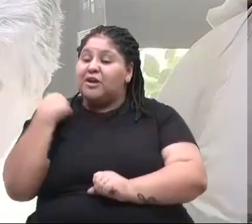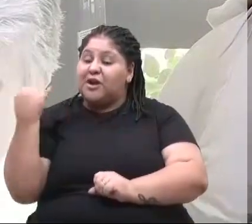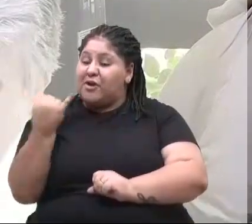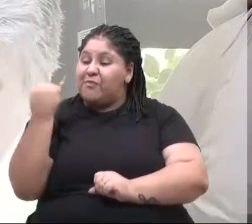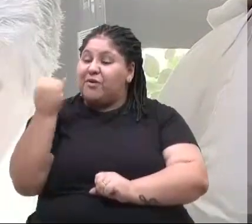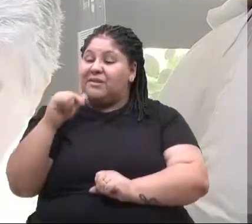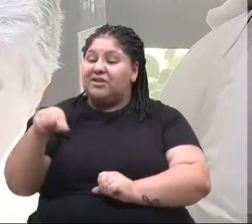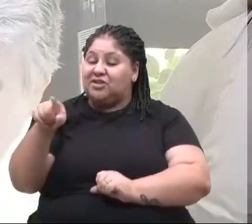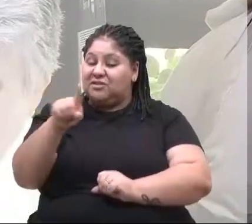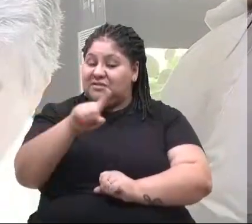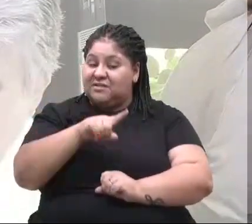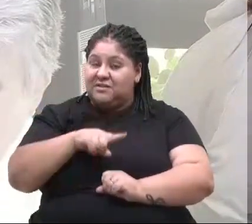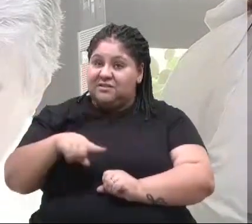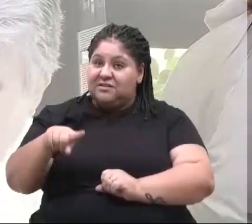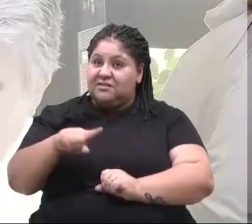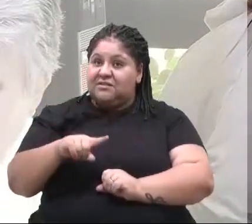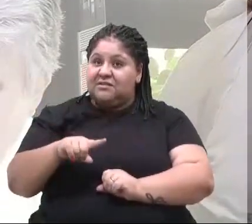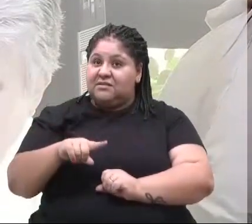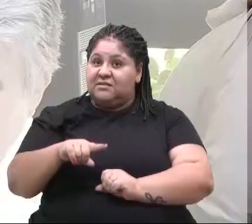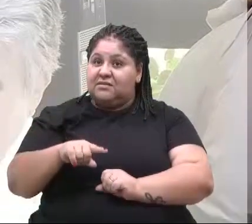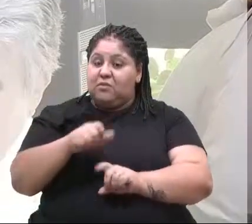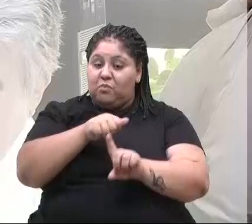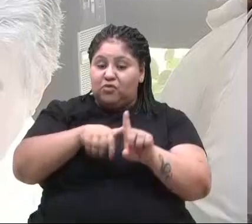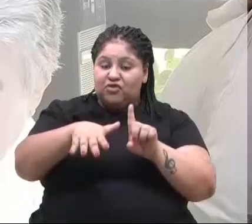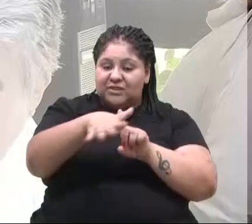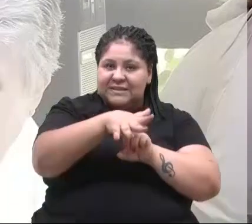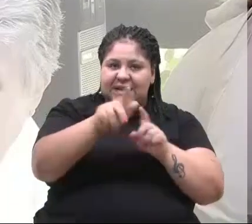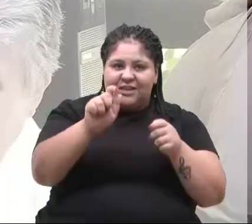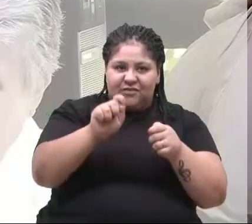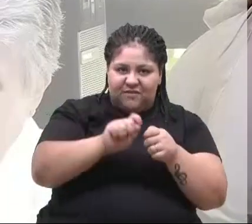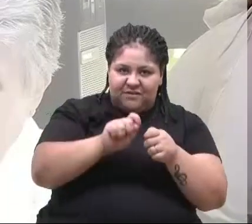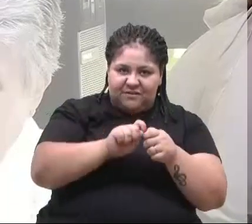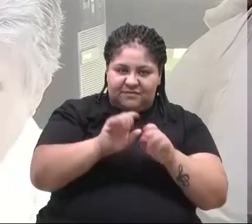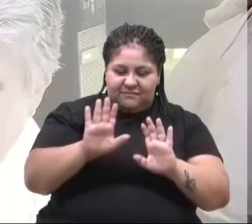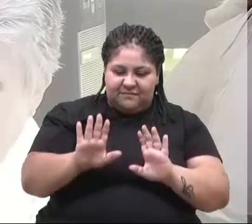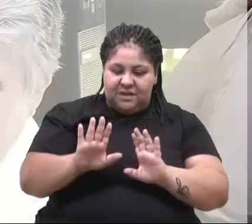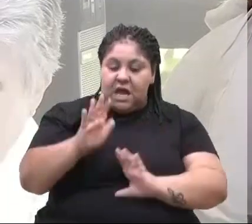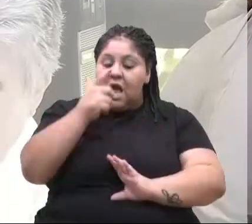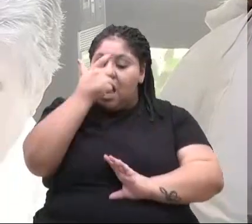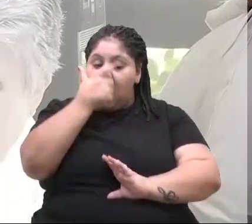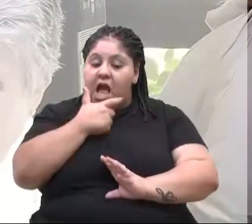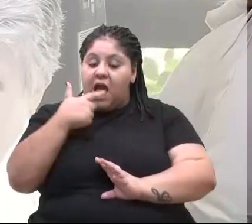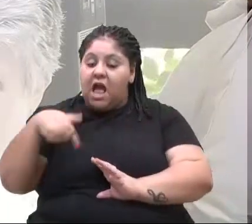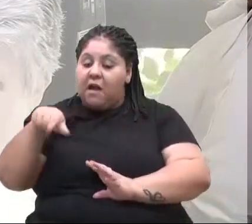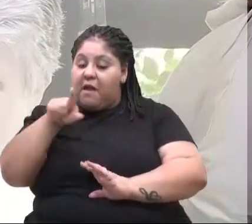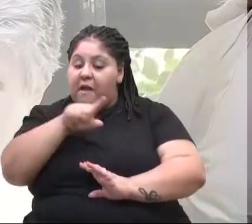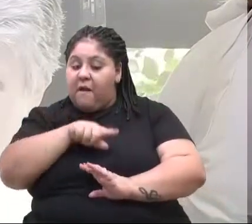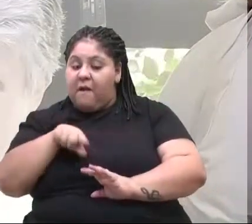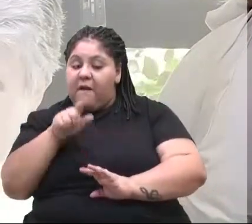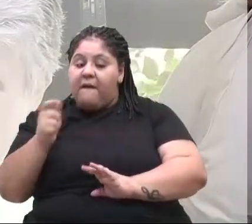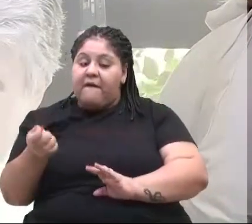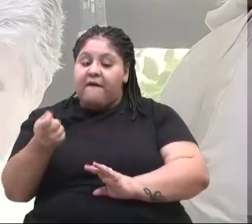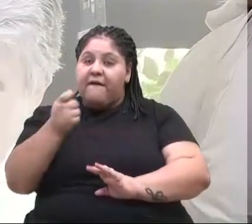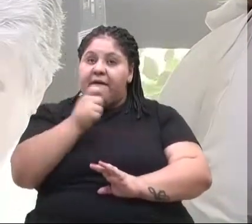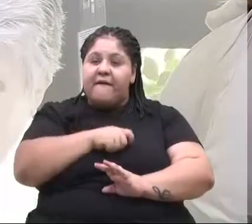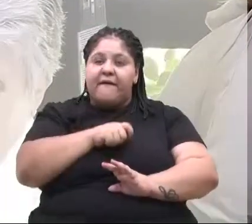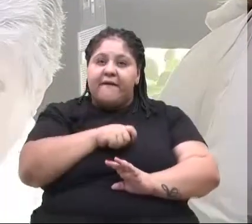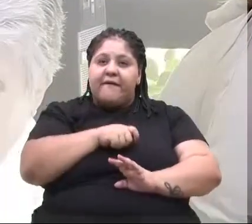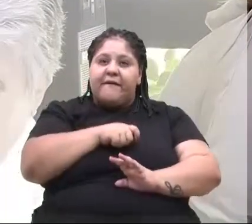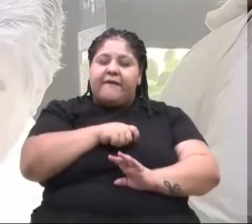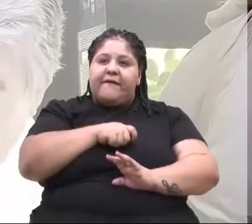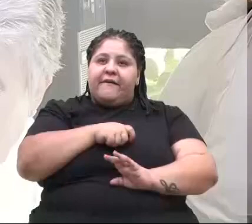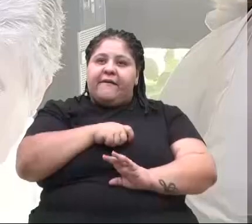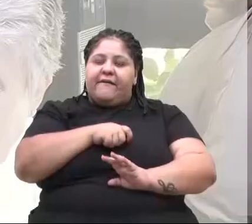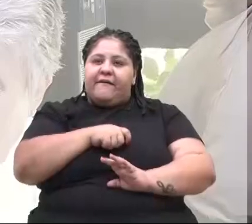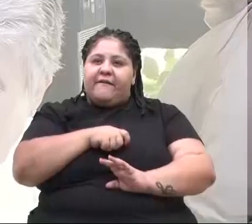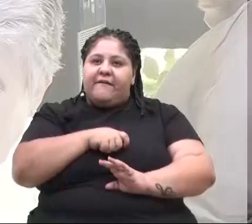de nós, enquanto sociedade, fazermos. Eu acho que a gente precisa desmistificar isso